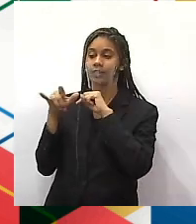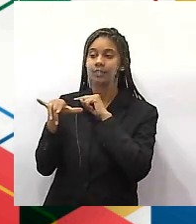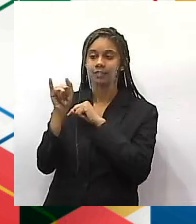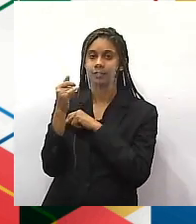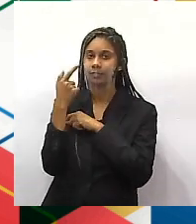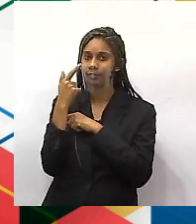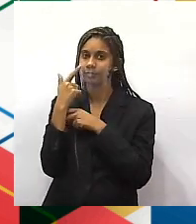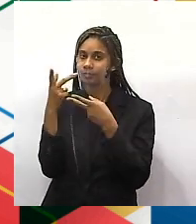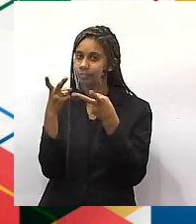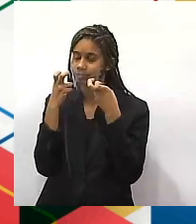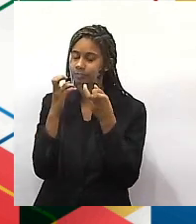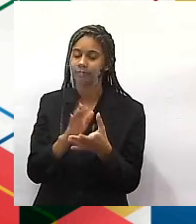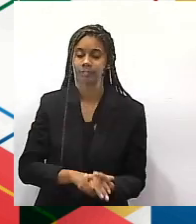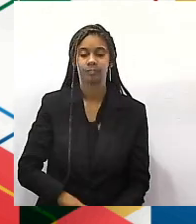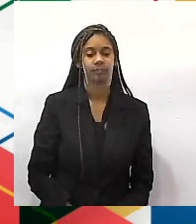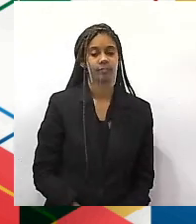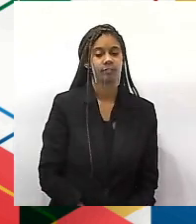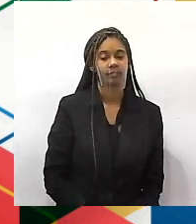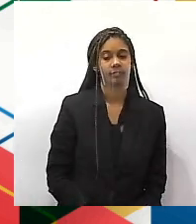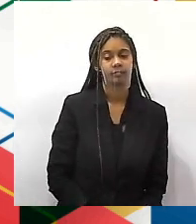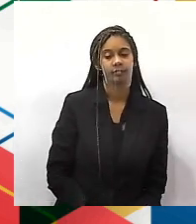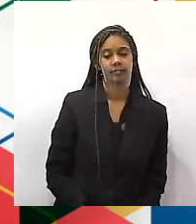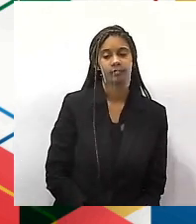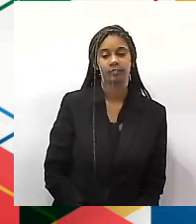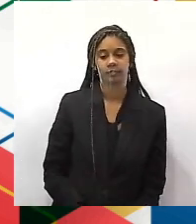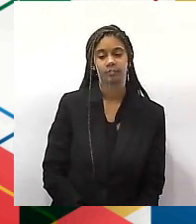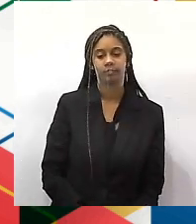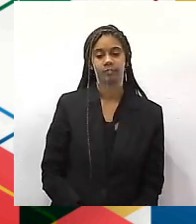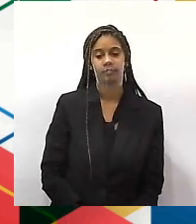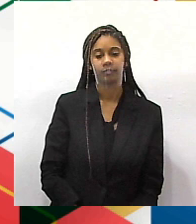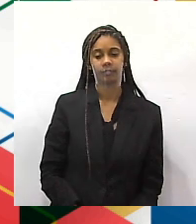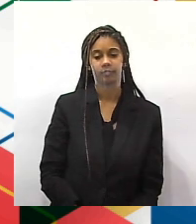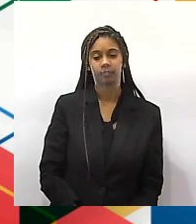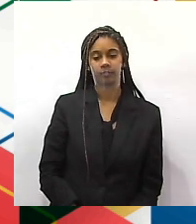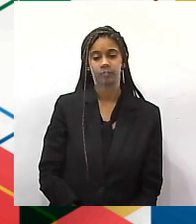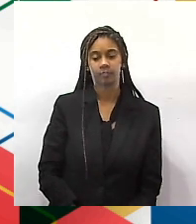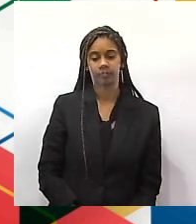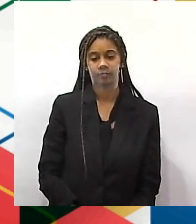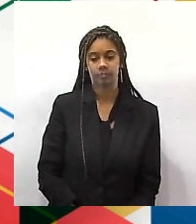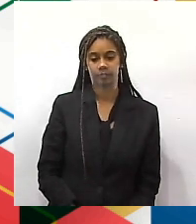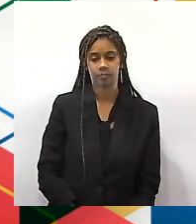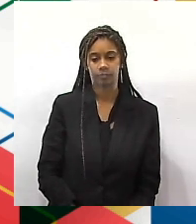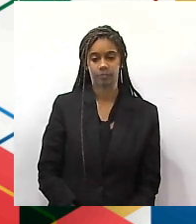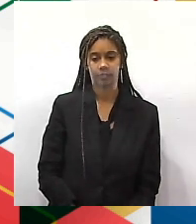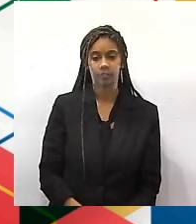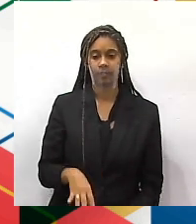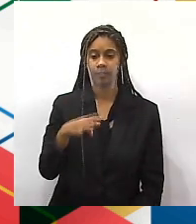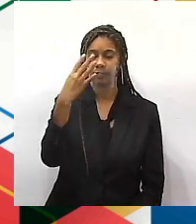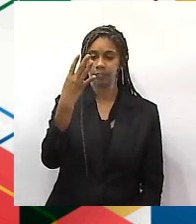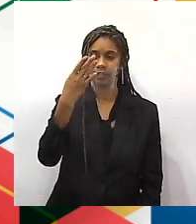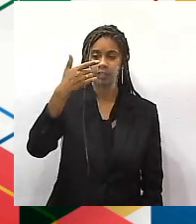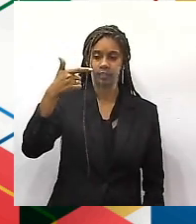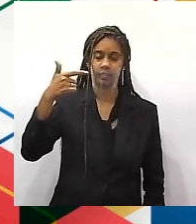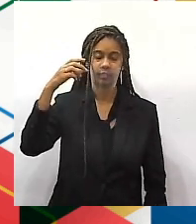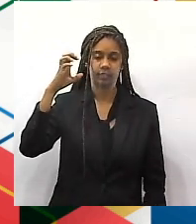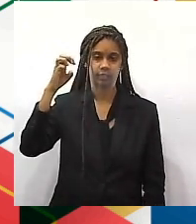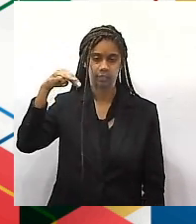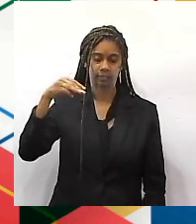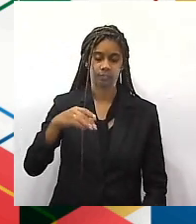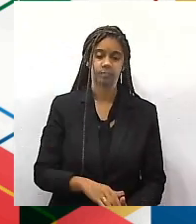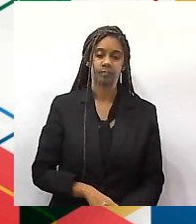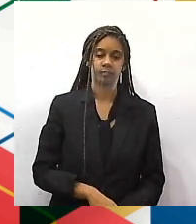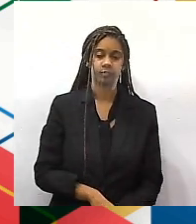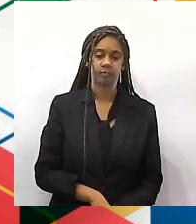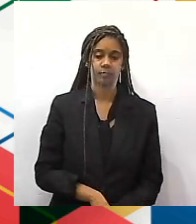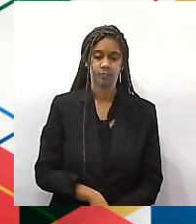Então aqui, eu vou representar aqui por 42 centímetros.